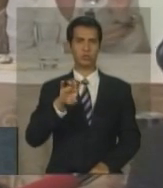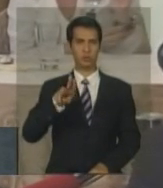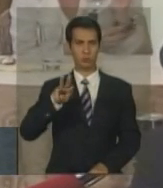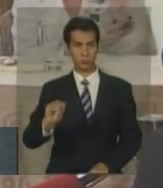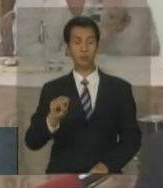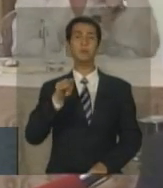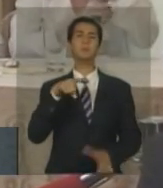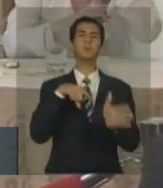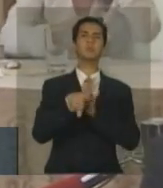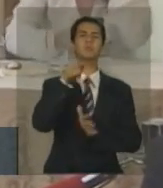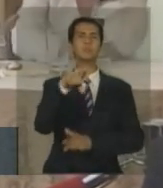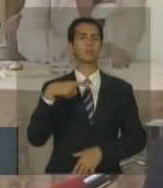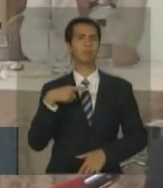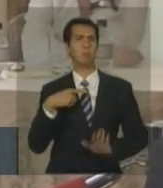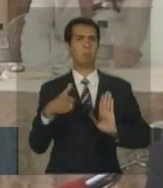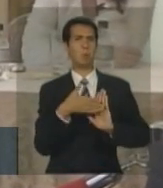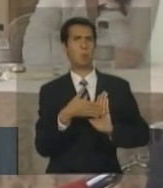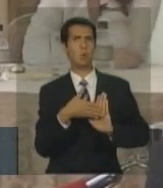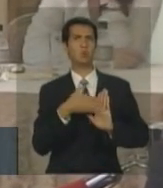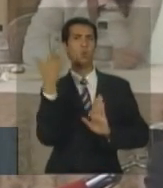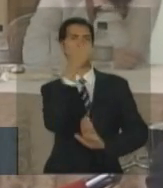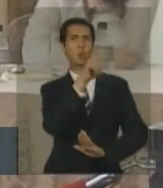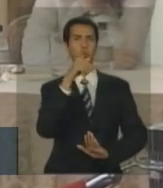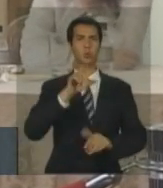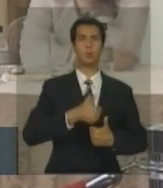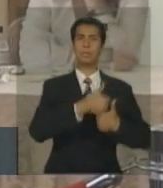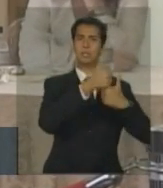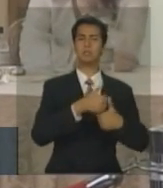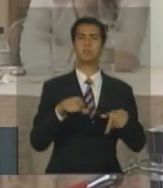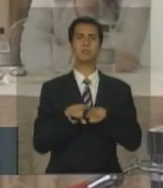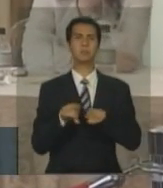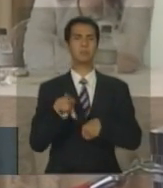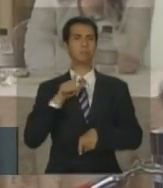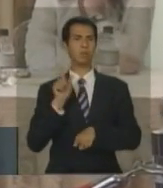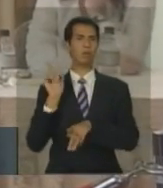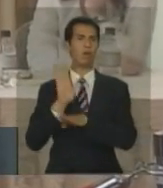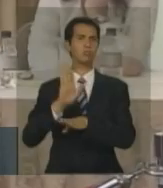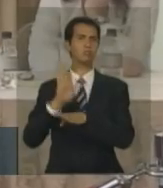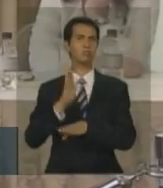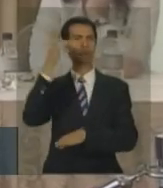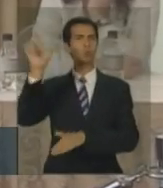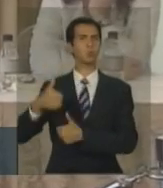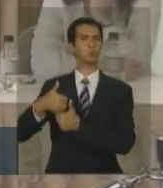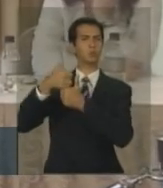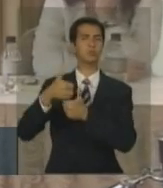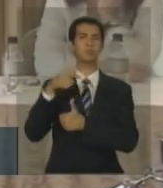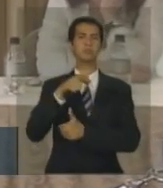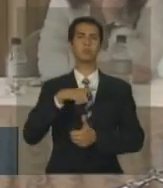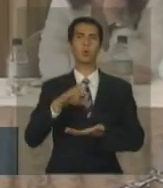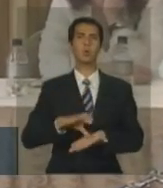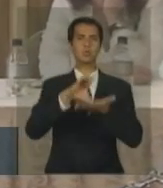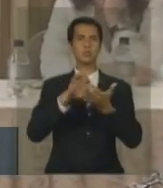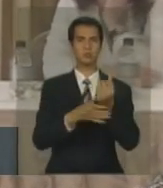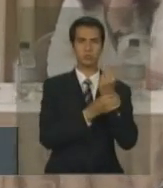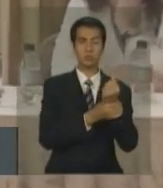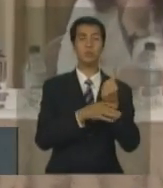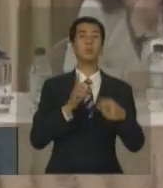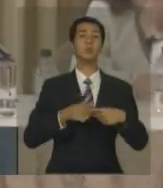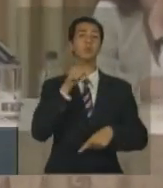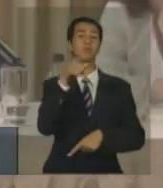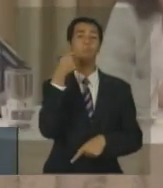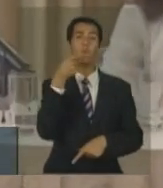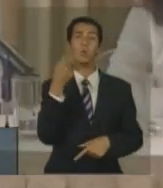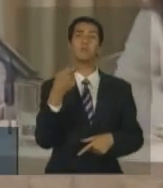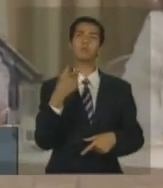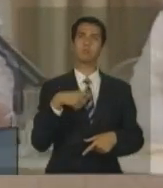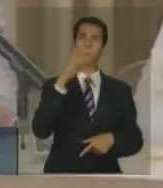líderes mundiais, se a senhora recebeu apoio para outras propostas além do Conselho de Segurança. Que a senhora falou do seu pleito, mas eu